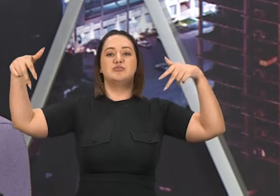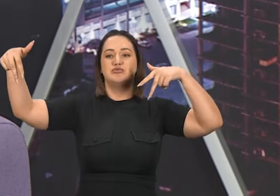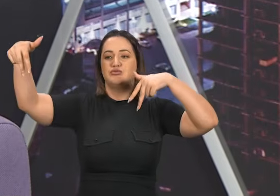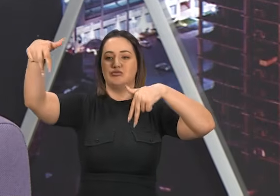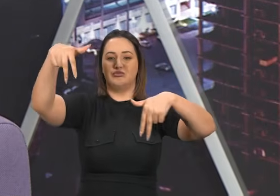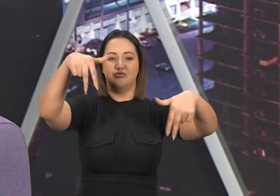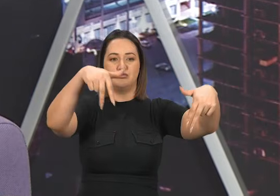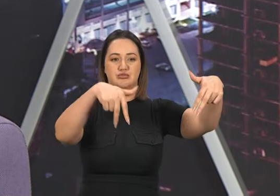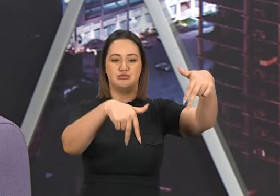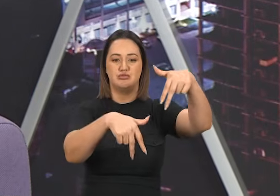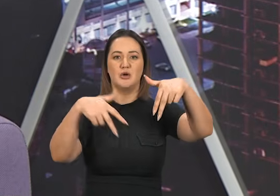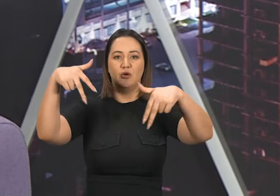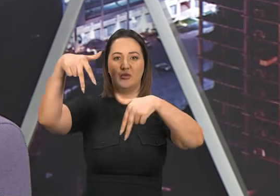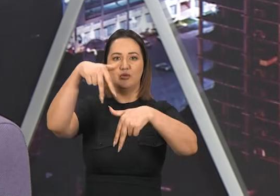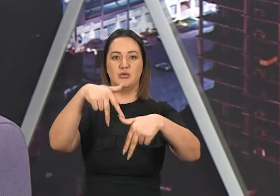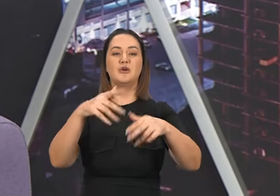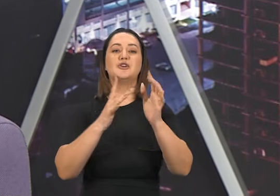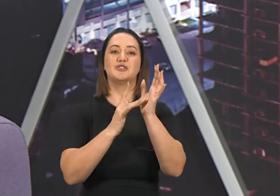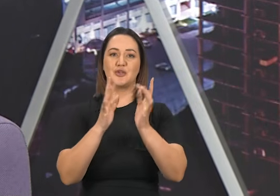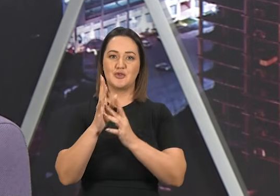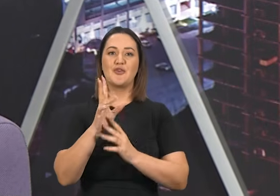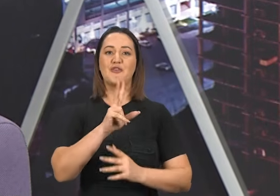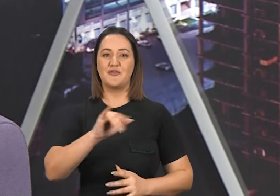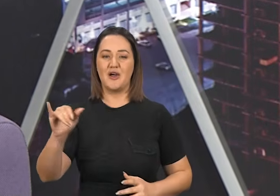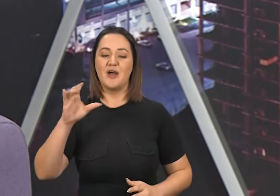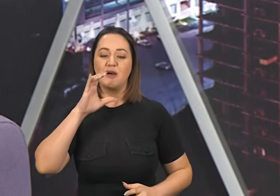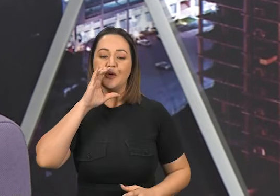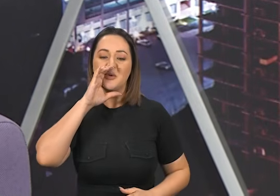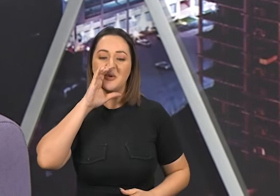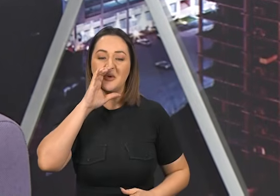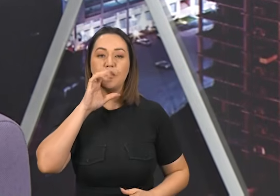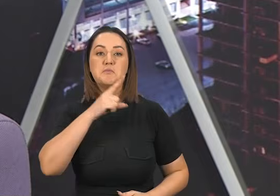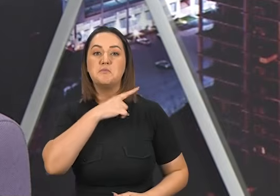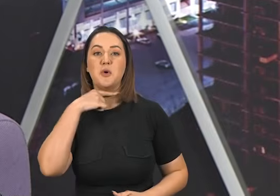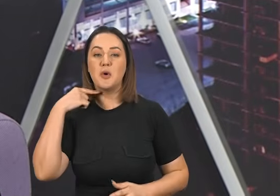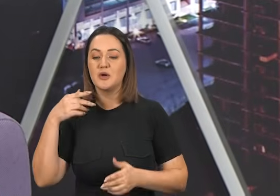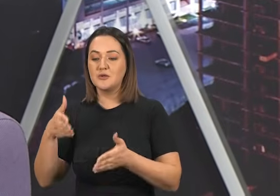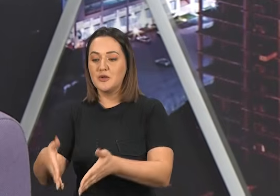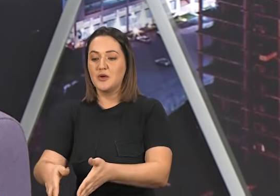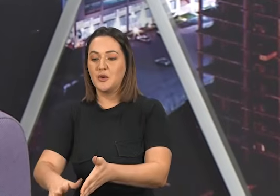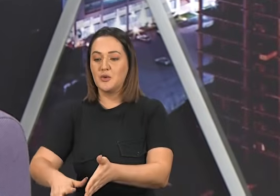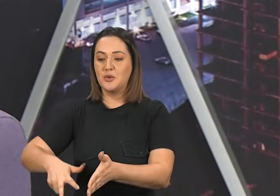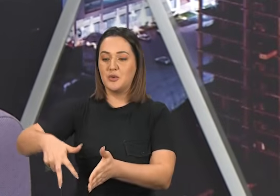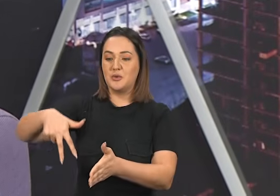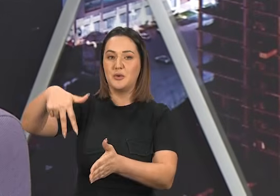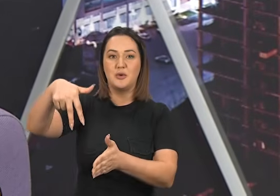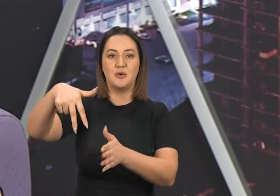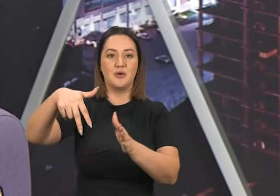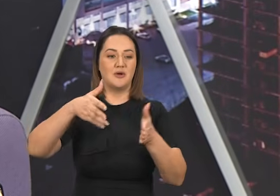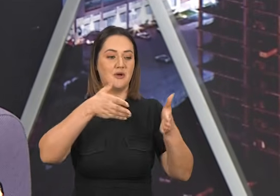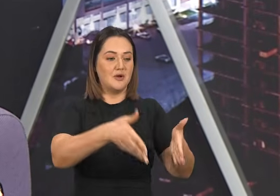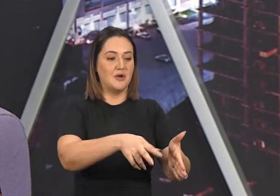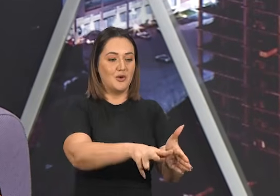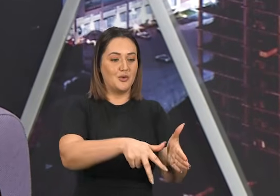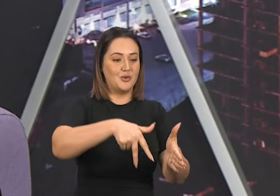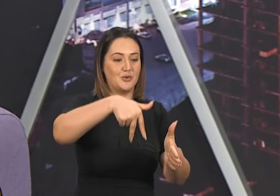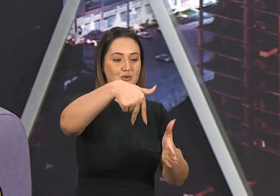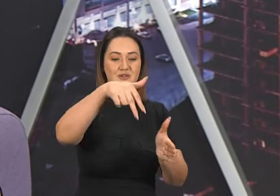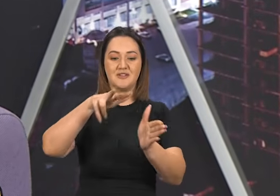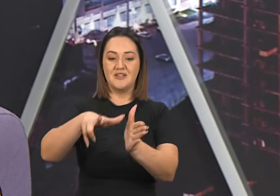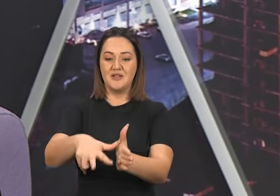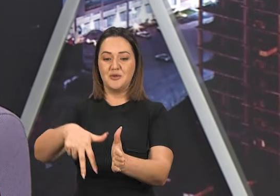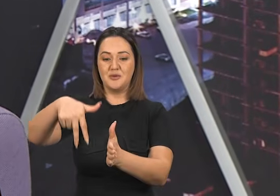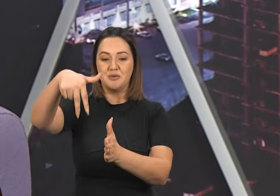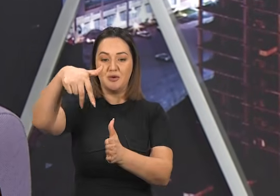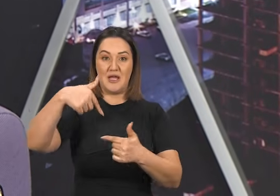descer aqui, e Jesus vai ressuscitar aqueles que morreram em Cristo, e Jesus vai transformar